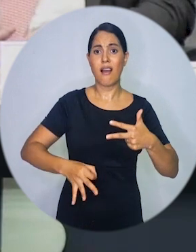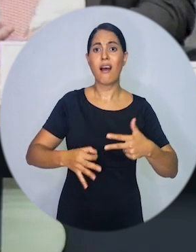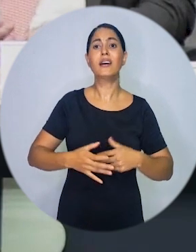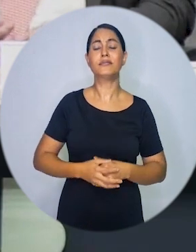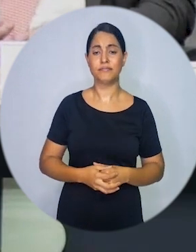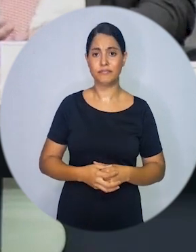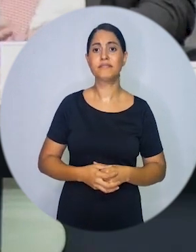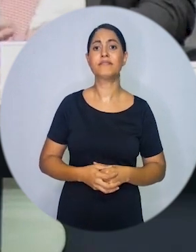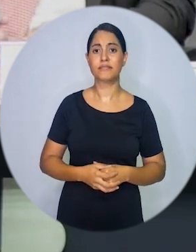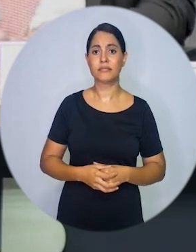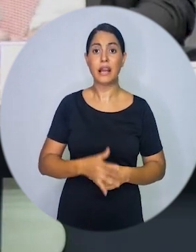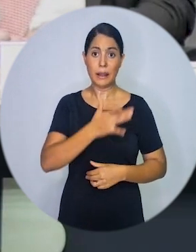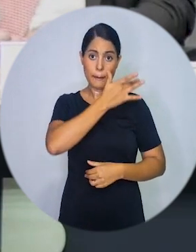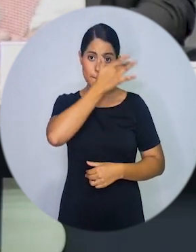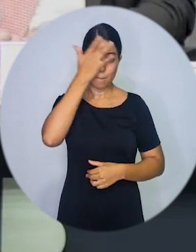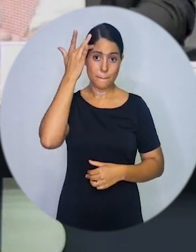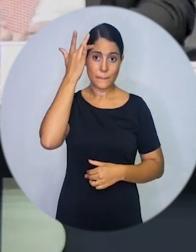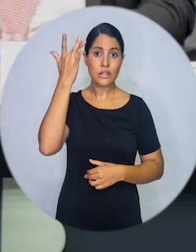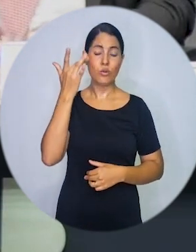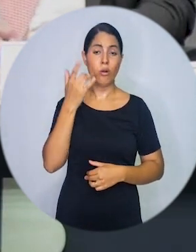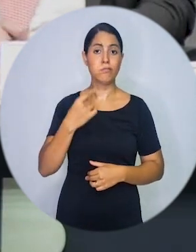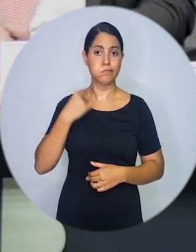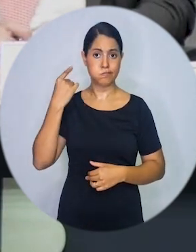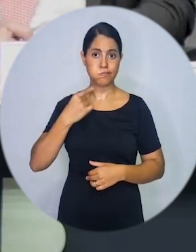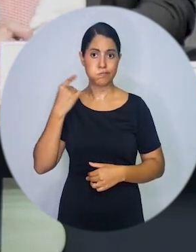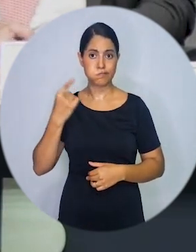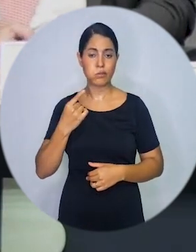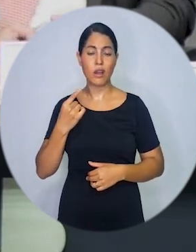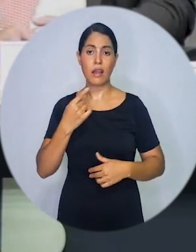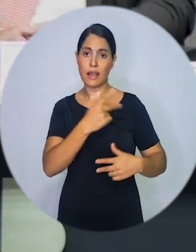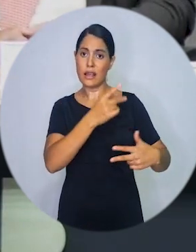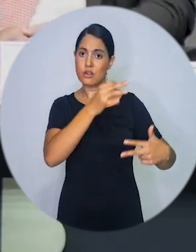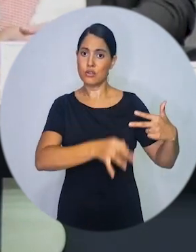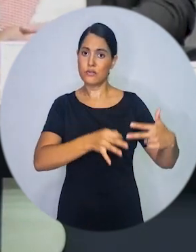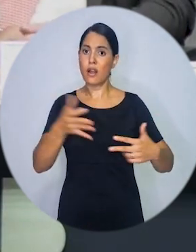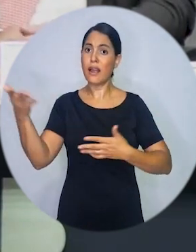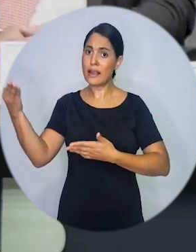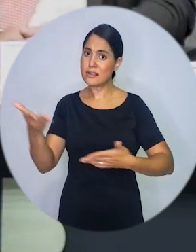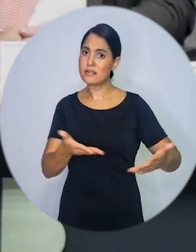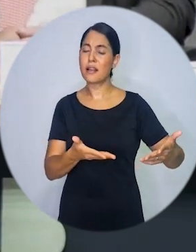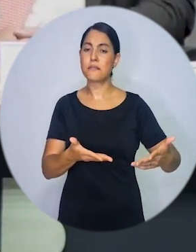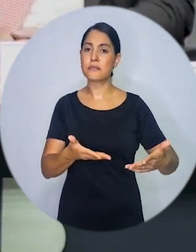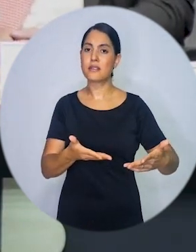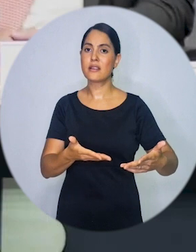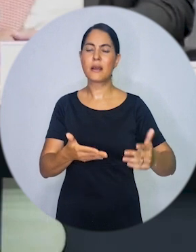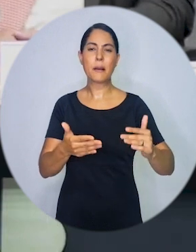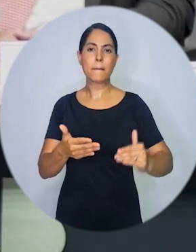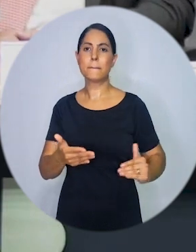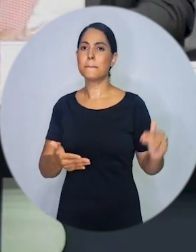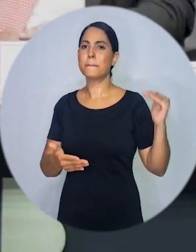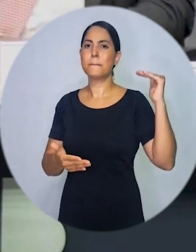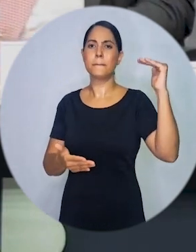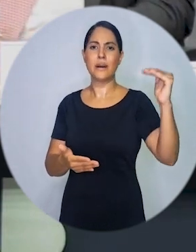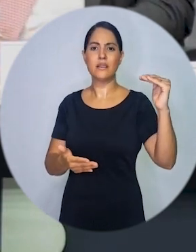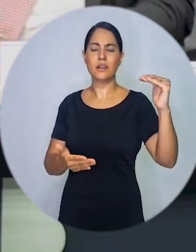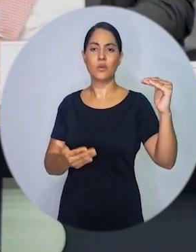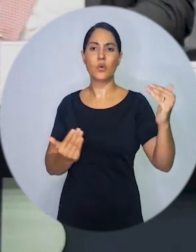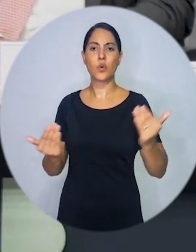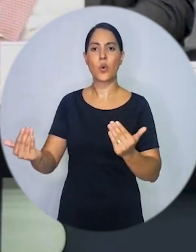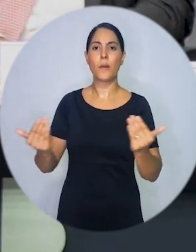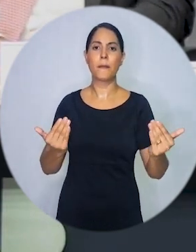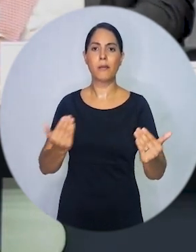figuras do judiciário que recebem os advogados, que têm uma urbanidade acima do padrão, acima da